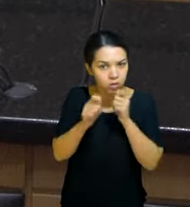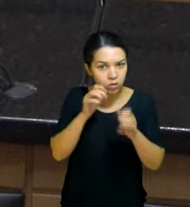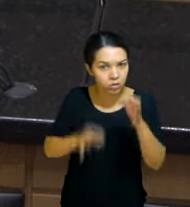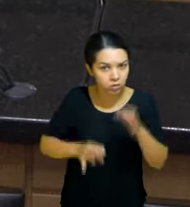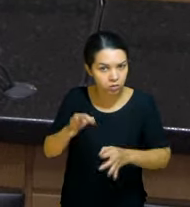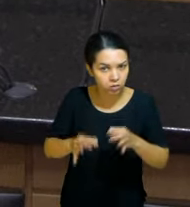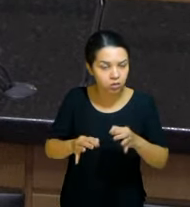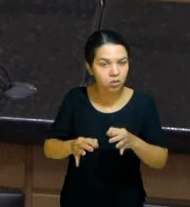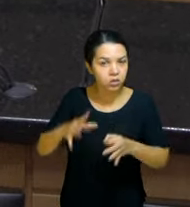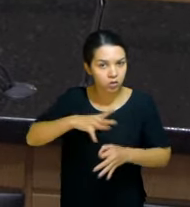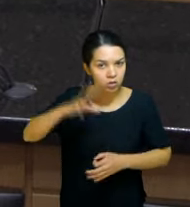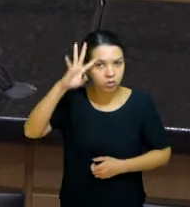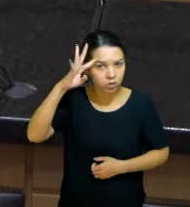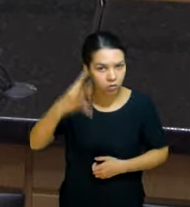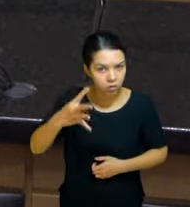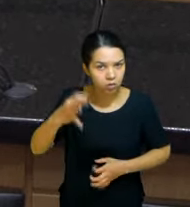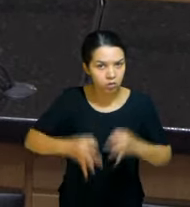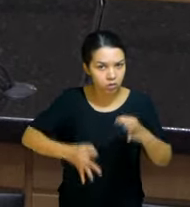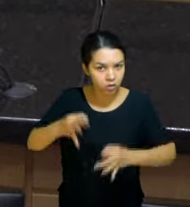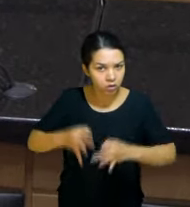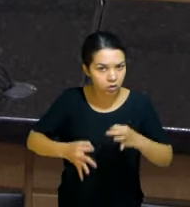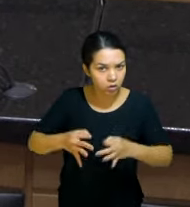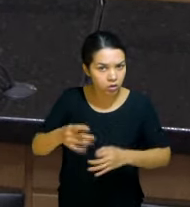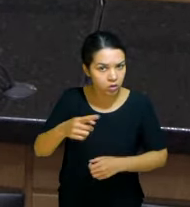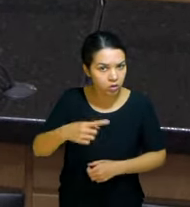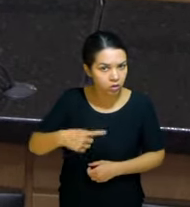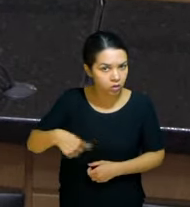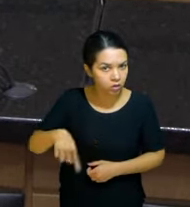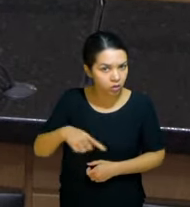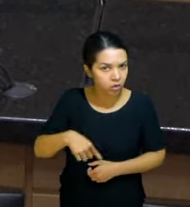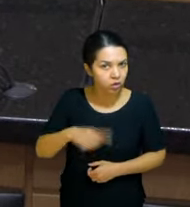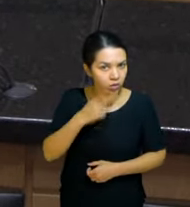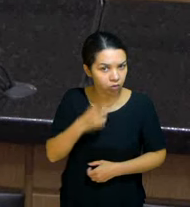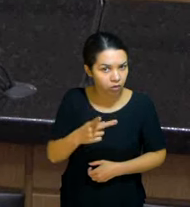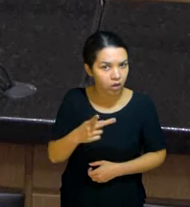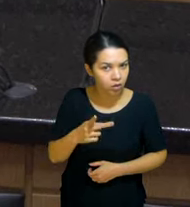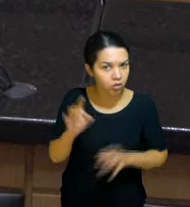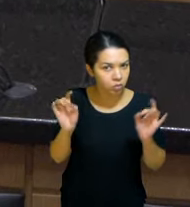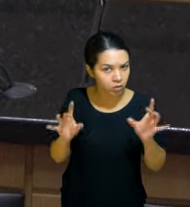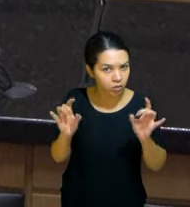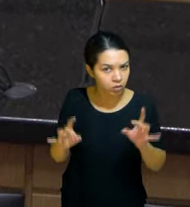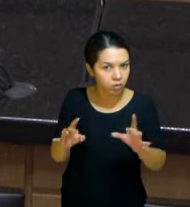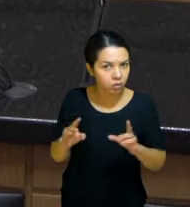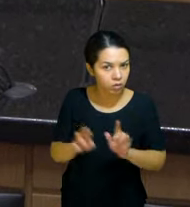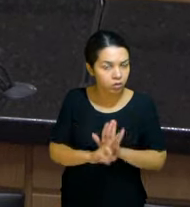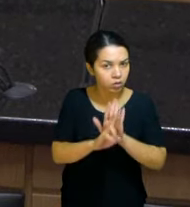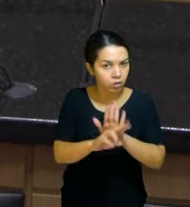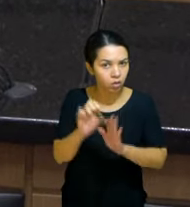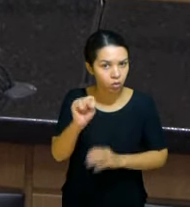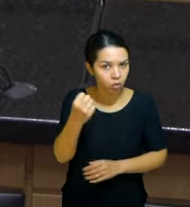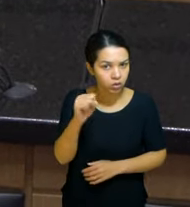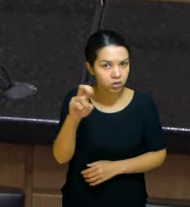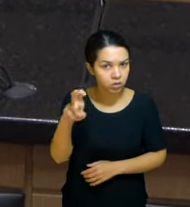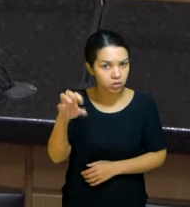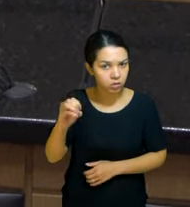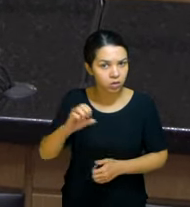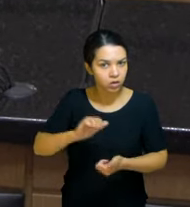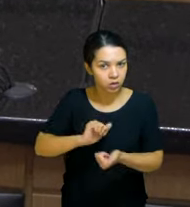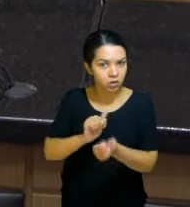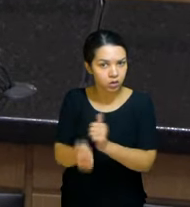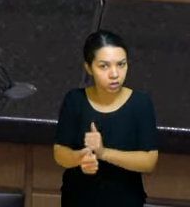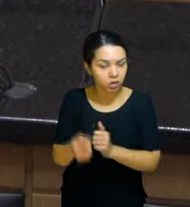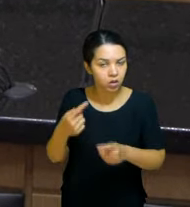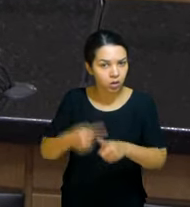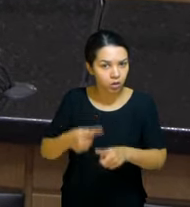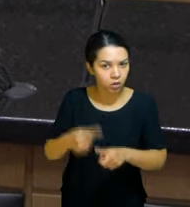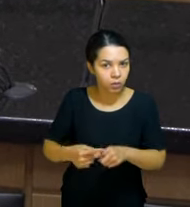muitas soluções jurídicas para isso. E eu falo aqui especialmente em nome dos 850 atletas, porque